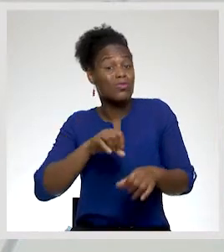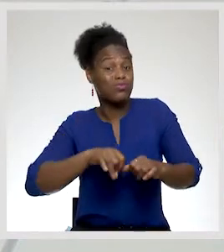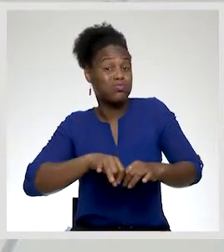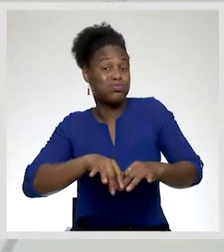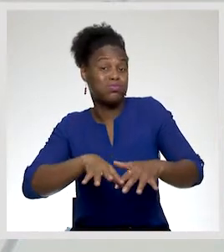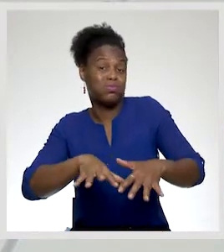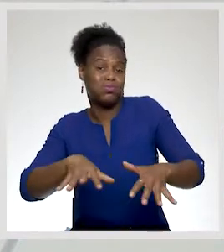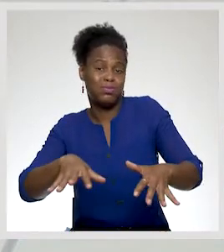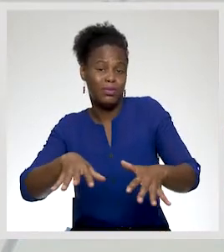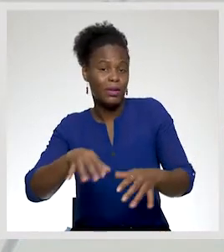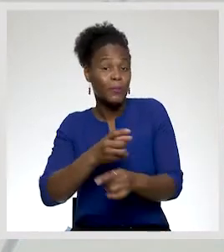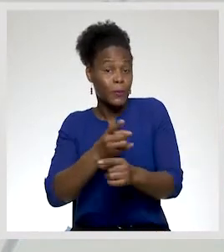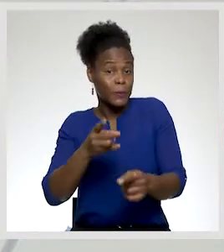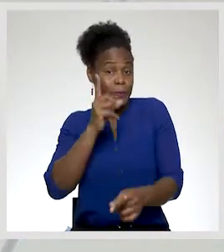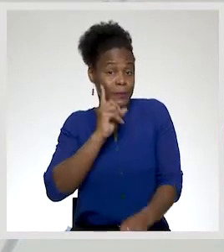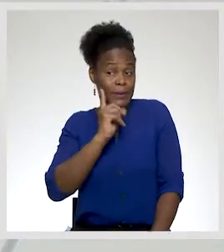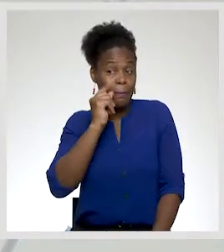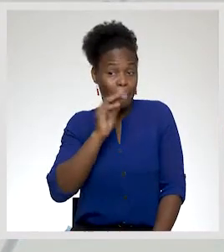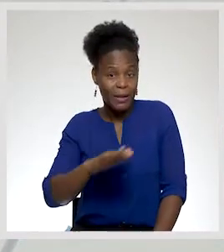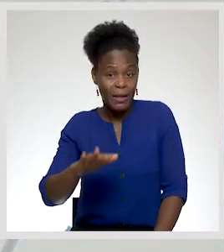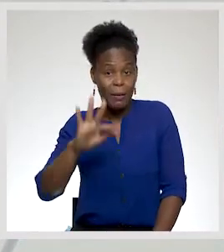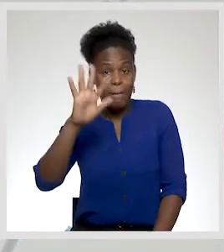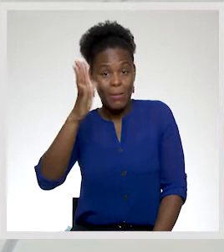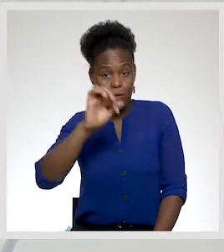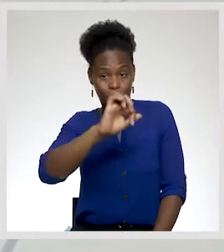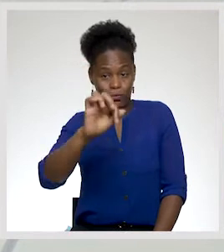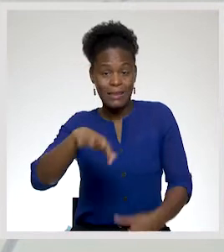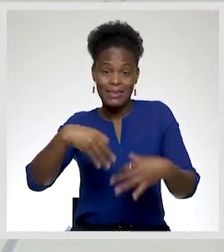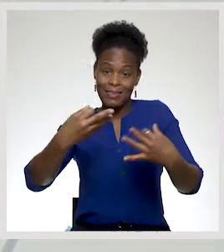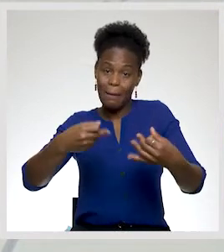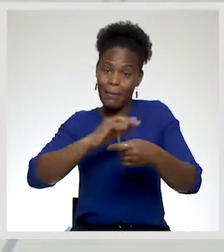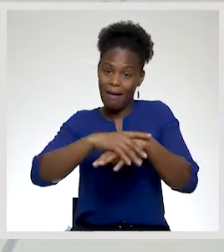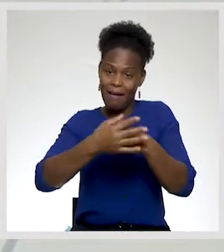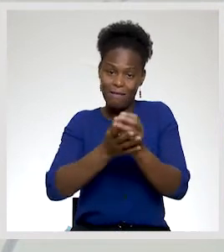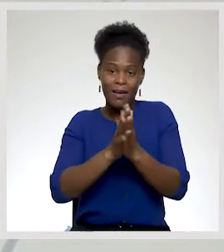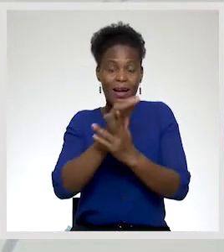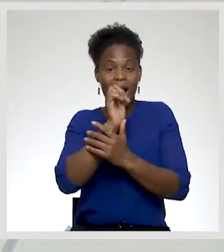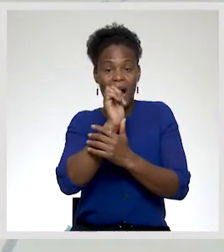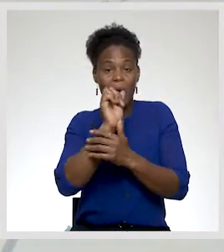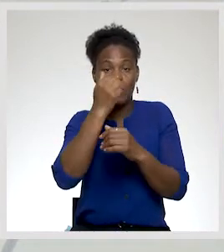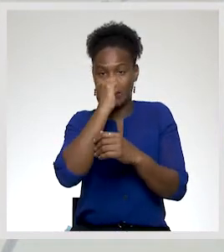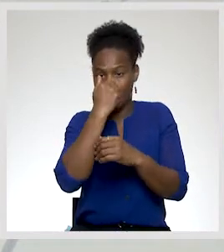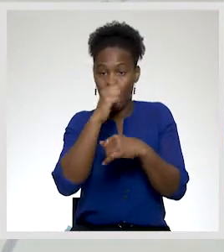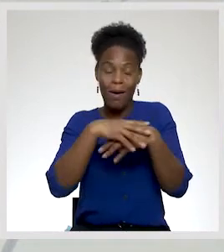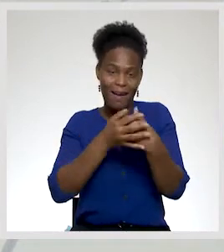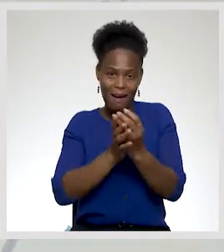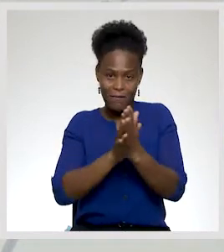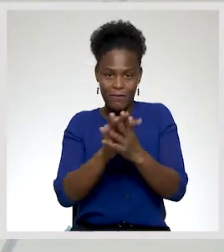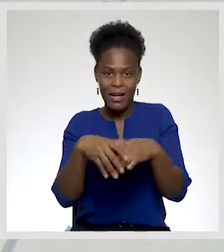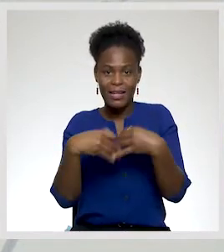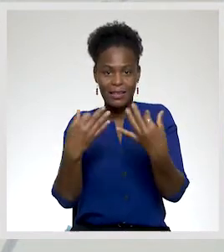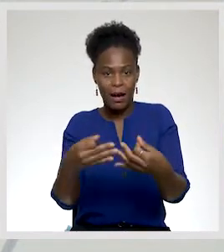pandemia. E então, meninas e meninos, lavem sempre as vossas mãos com água e sabão. E